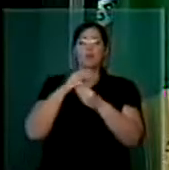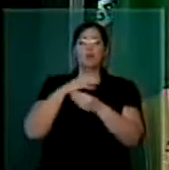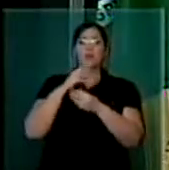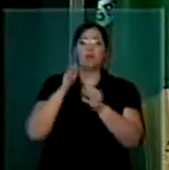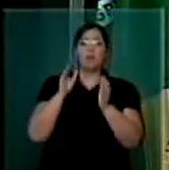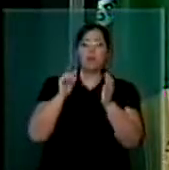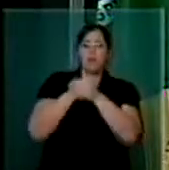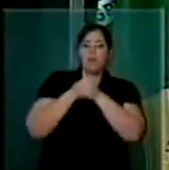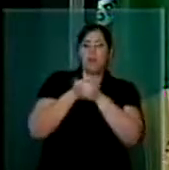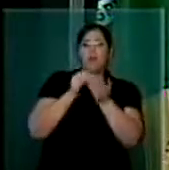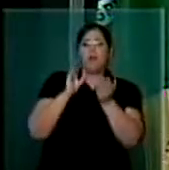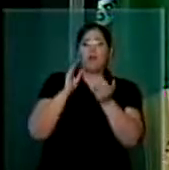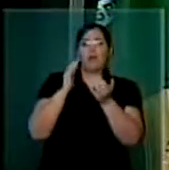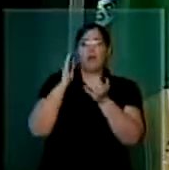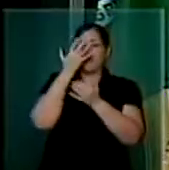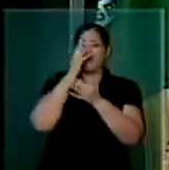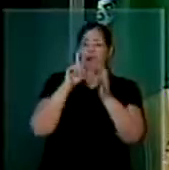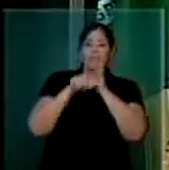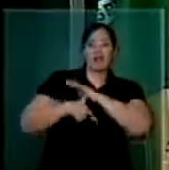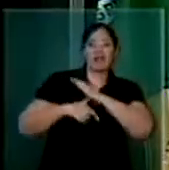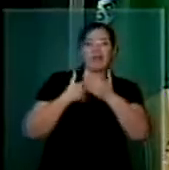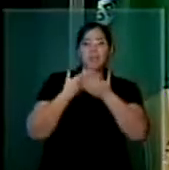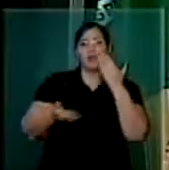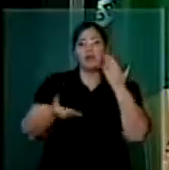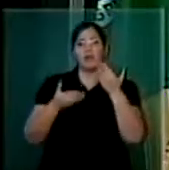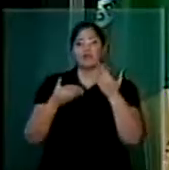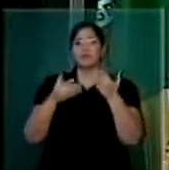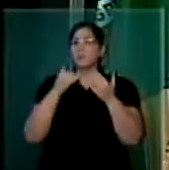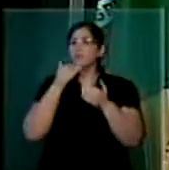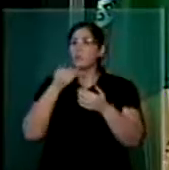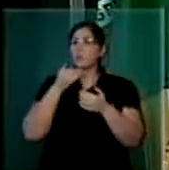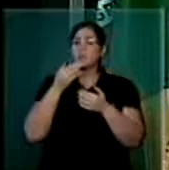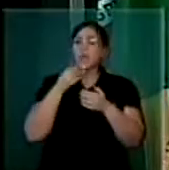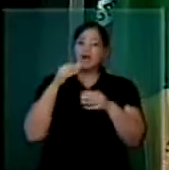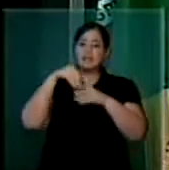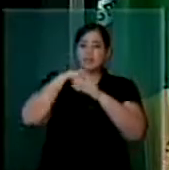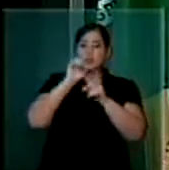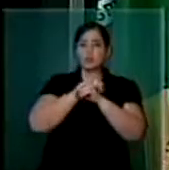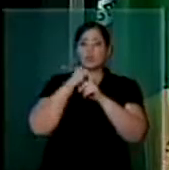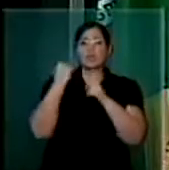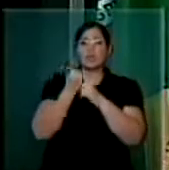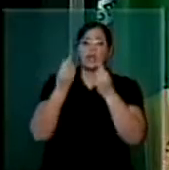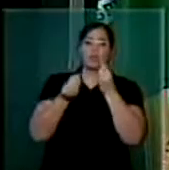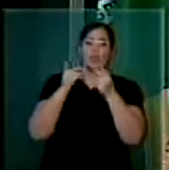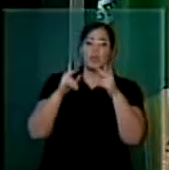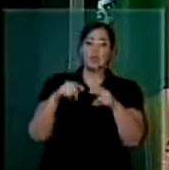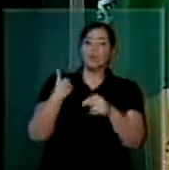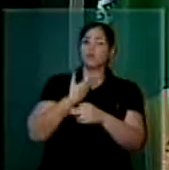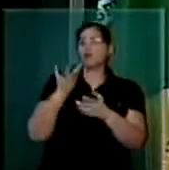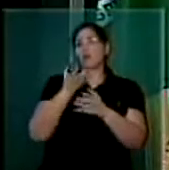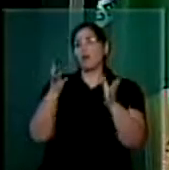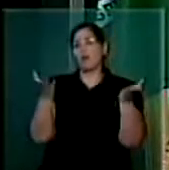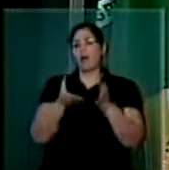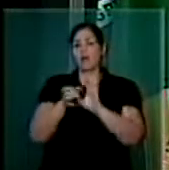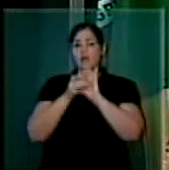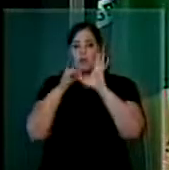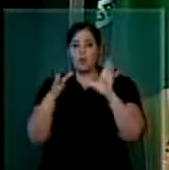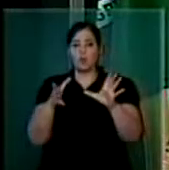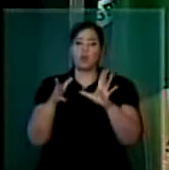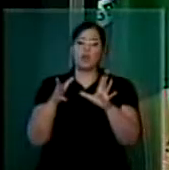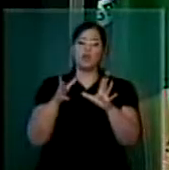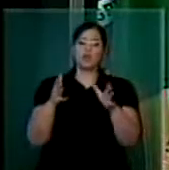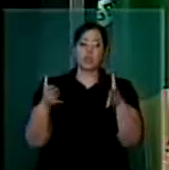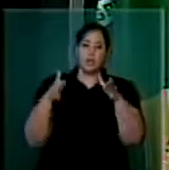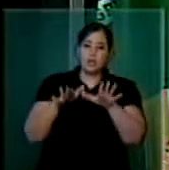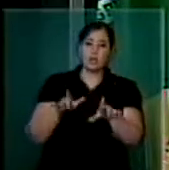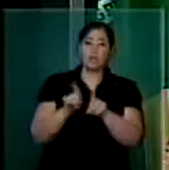obscurantista, atrasado, retrógrado, que não cabe numa sociedade que se pretenda democrática, inclusiva e que